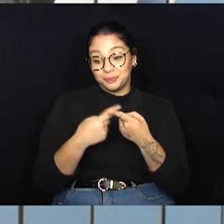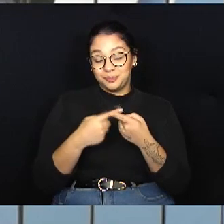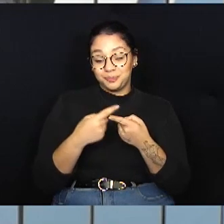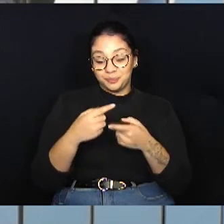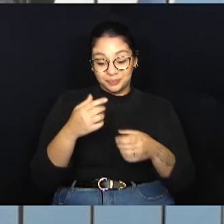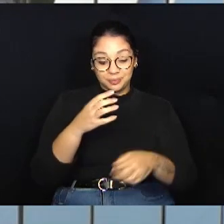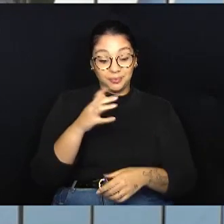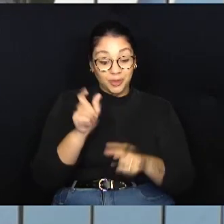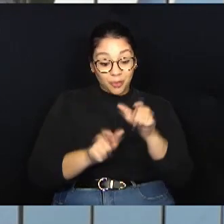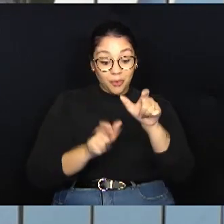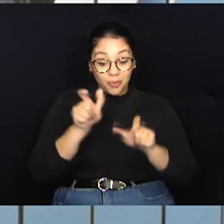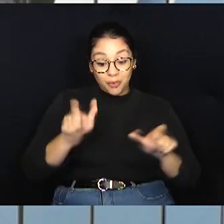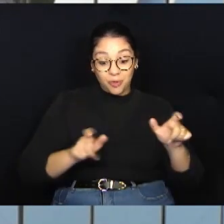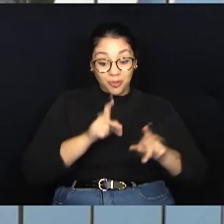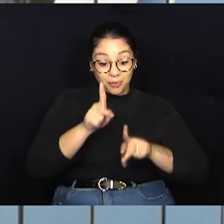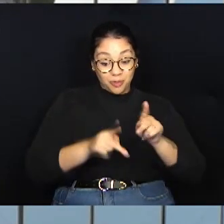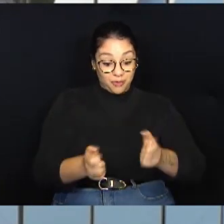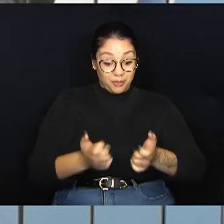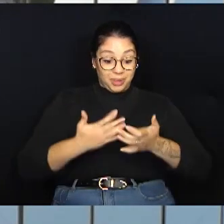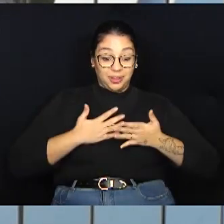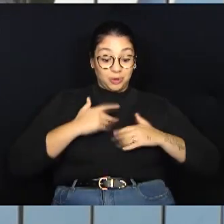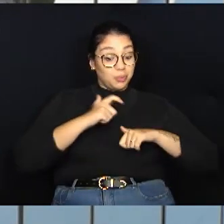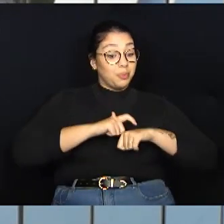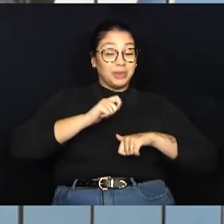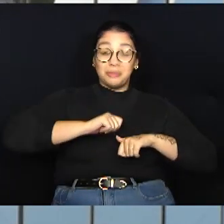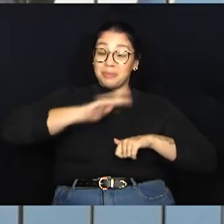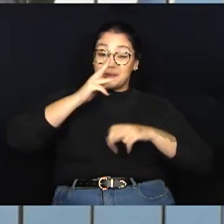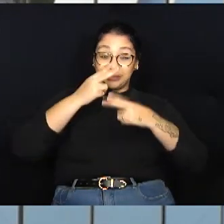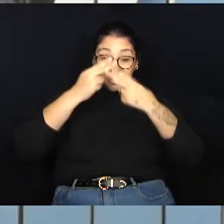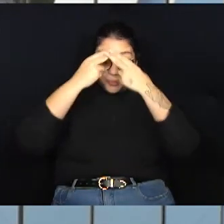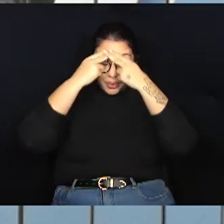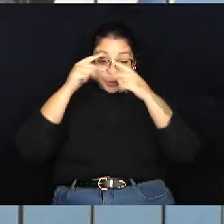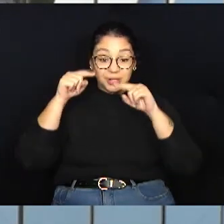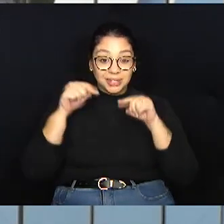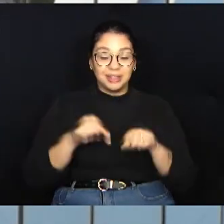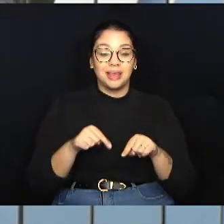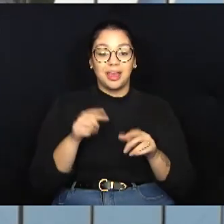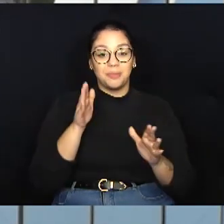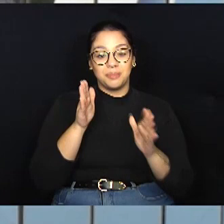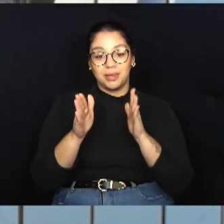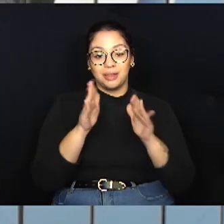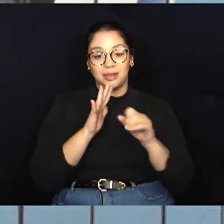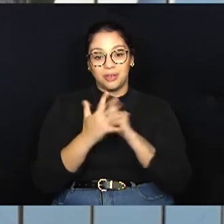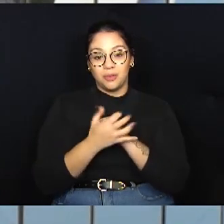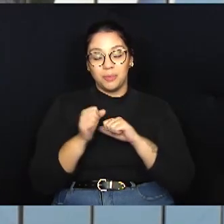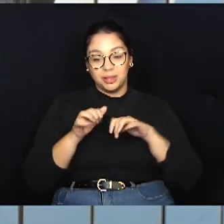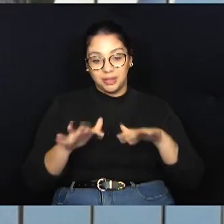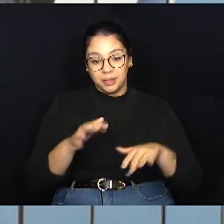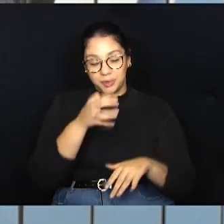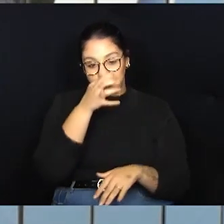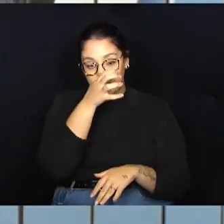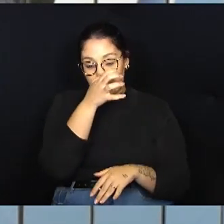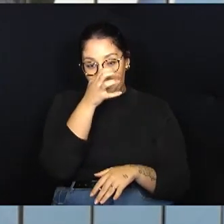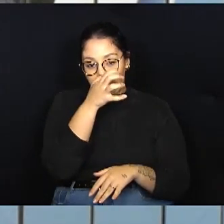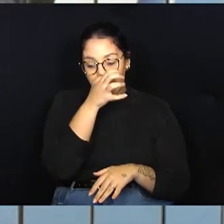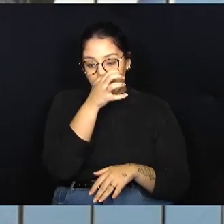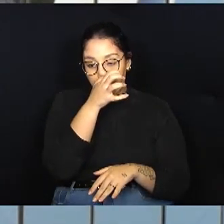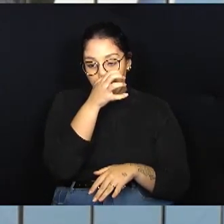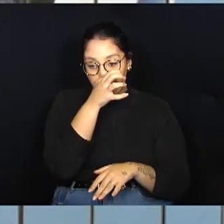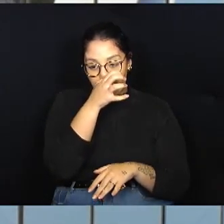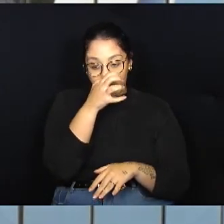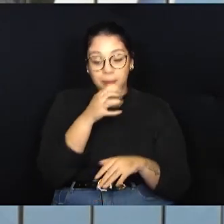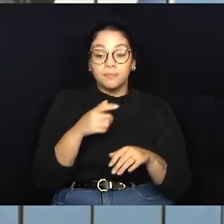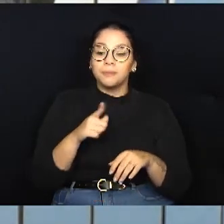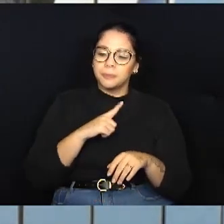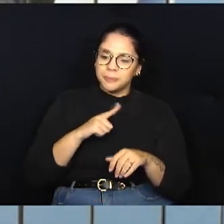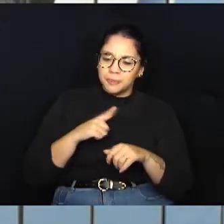do povo no momento mais traumático da minha vida, que foi exatamente o período pandêmico. E mesmo assim, apesar dos pesares,